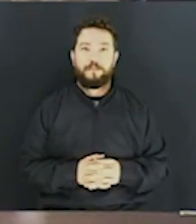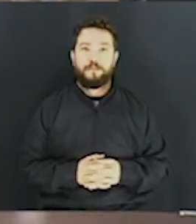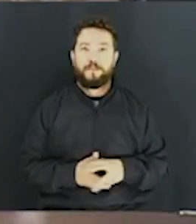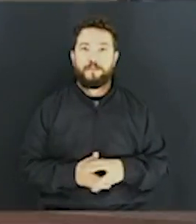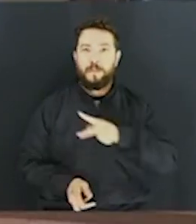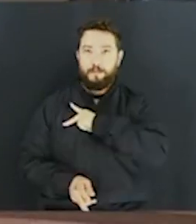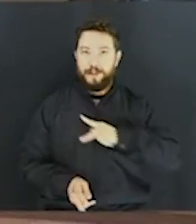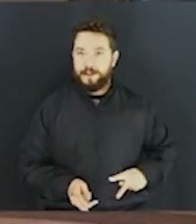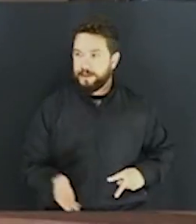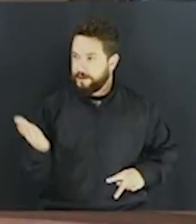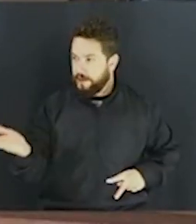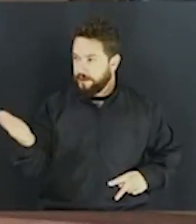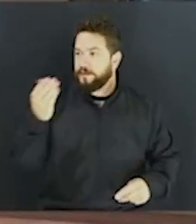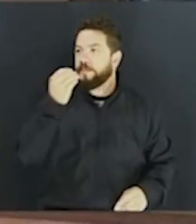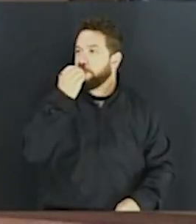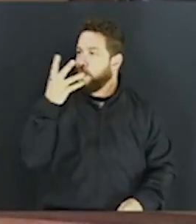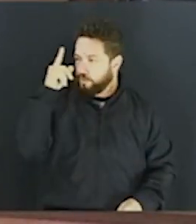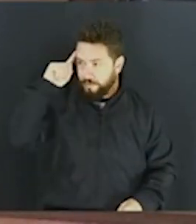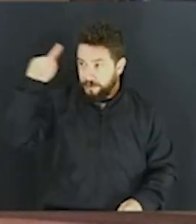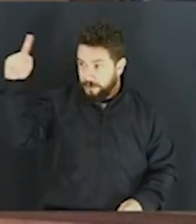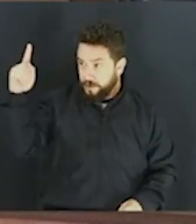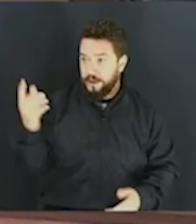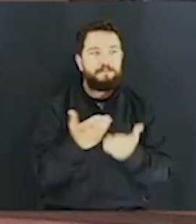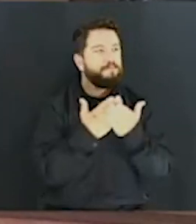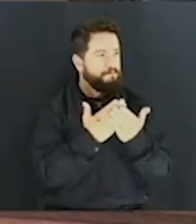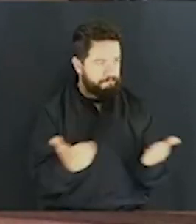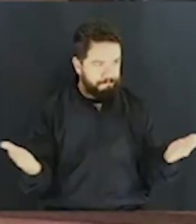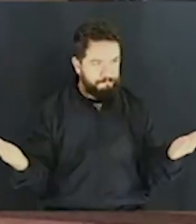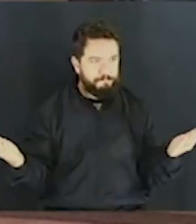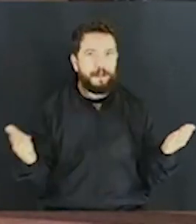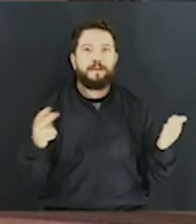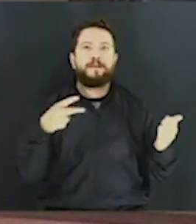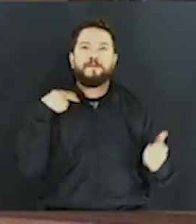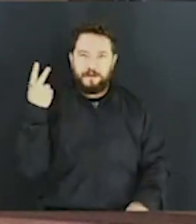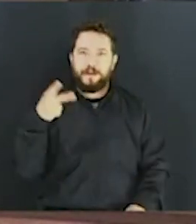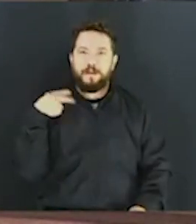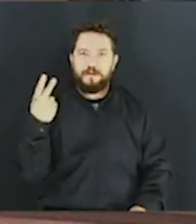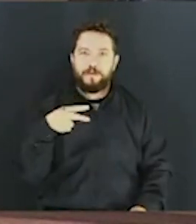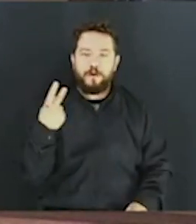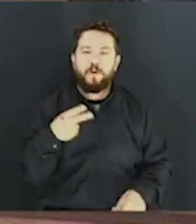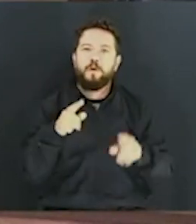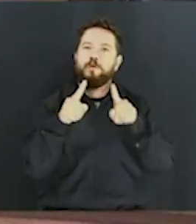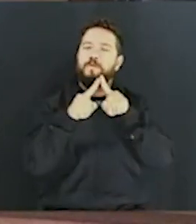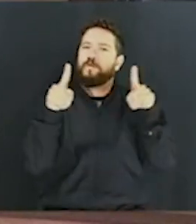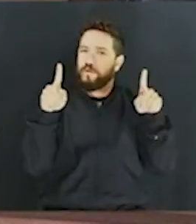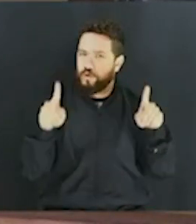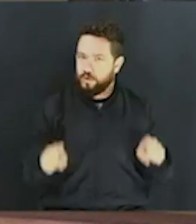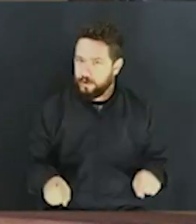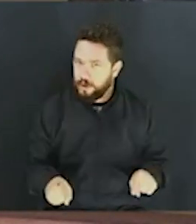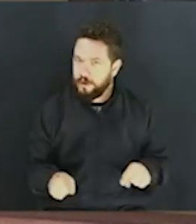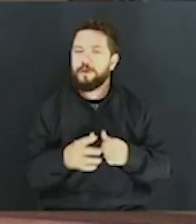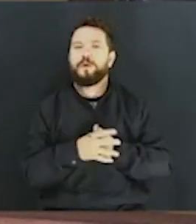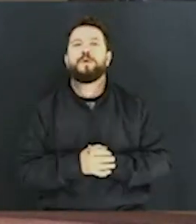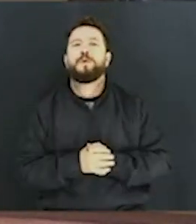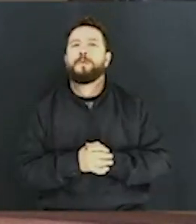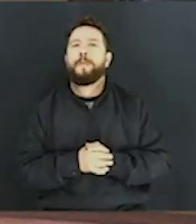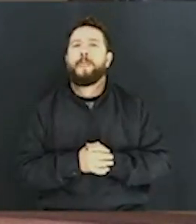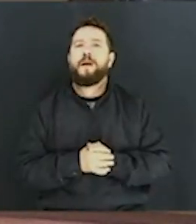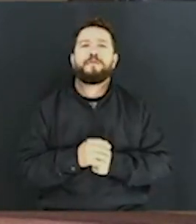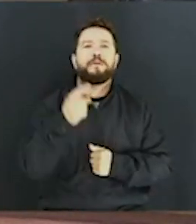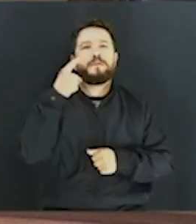vereadores da mesa, vereadores, vereadoras, funcionários da casa, aqueles que nos veem pela